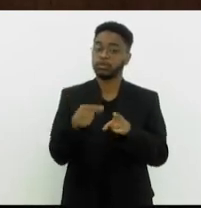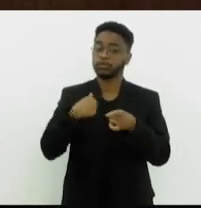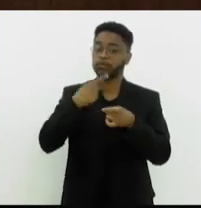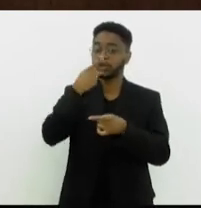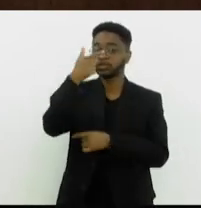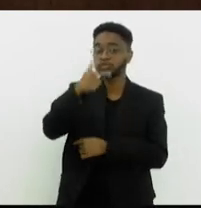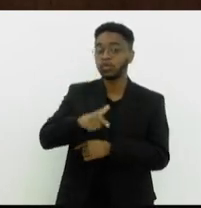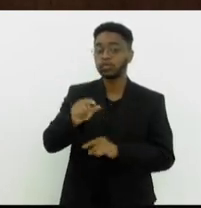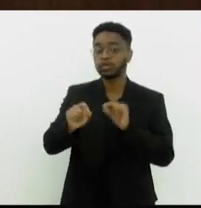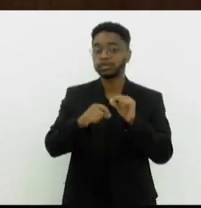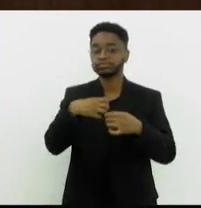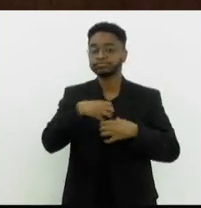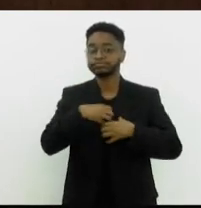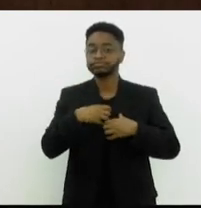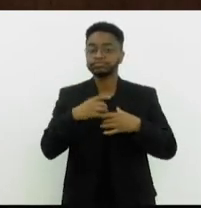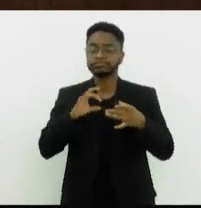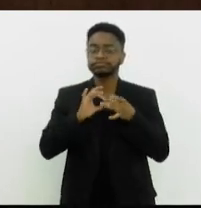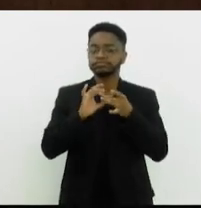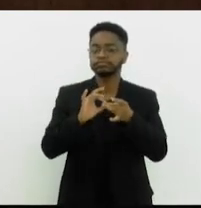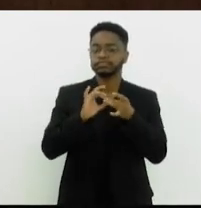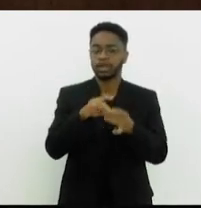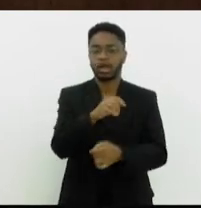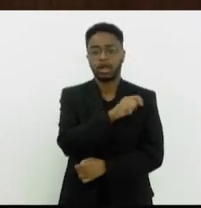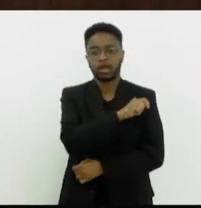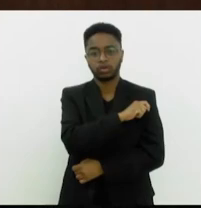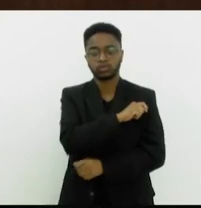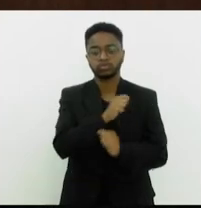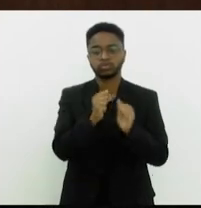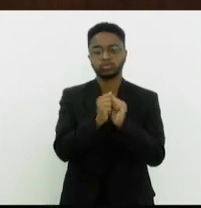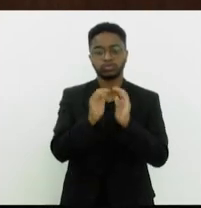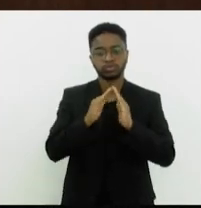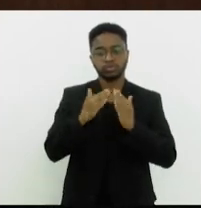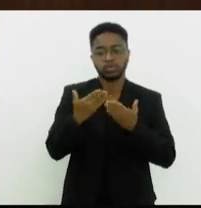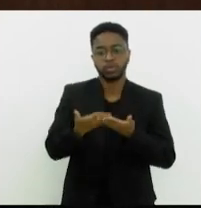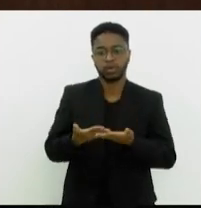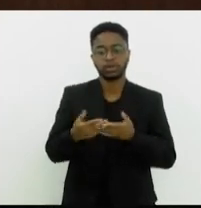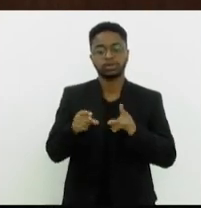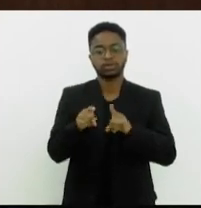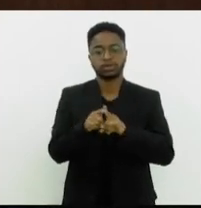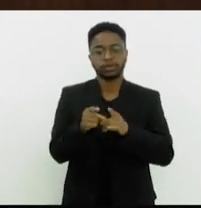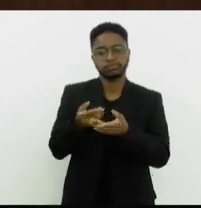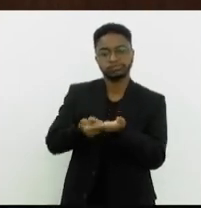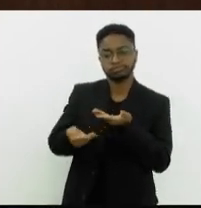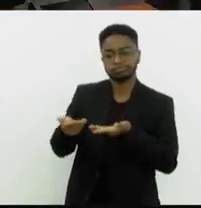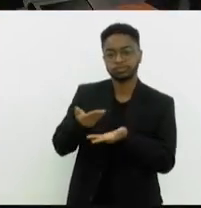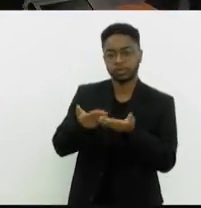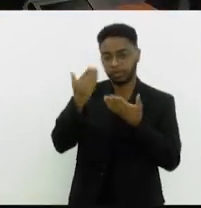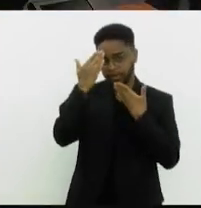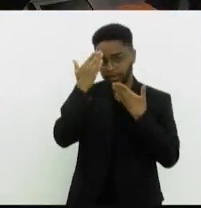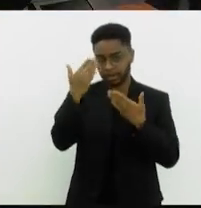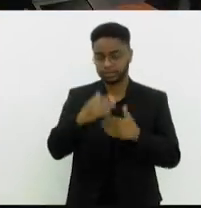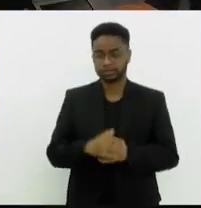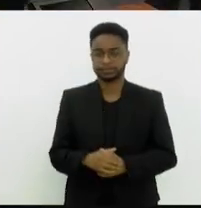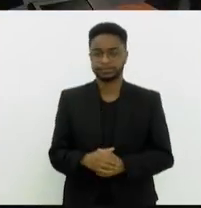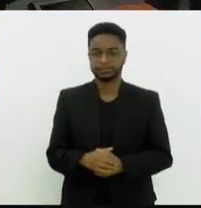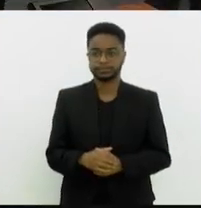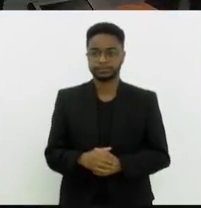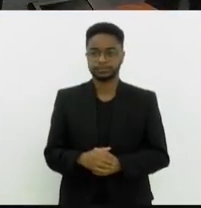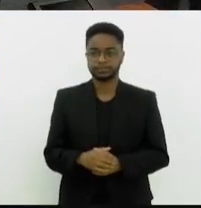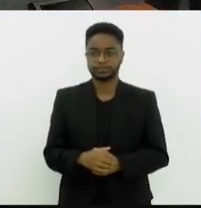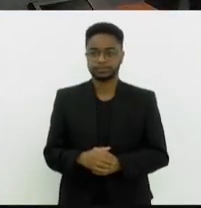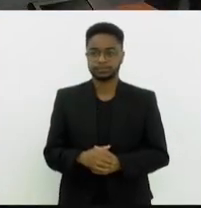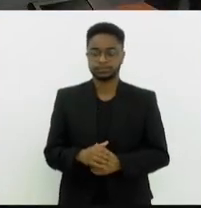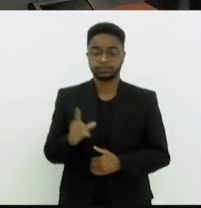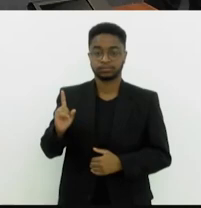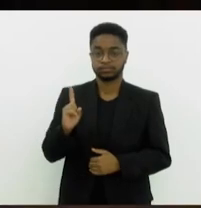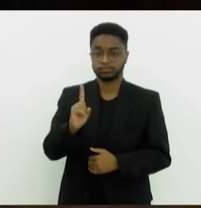senso de pertencimento dos alunos com a sua escola e da escola com seus alunos. Muito obrigado. Parabéns, nossa para declarar,